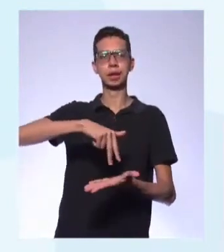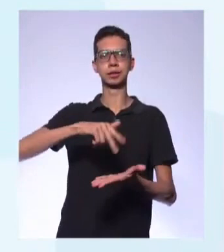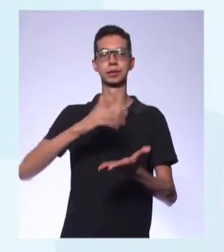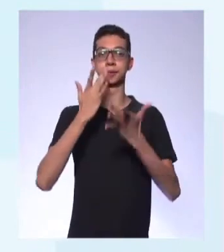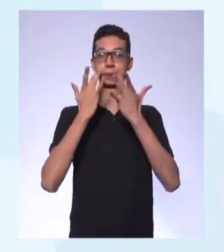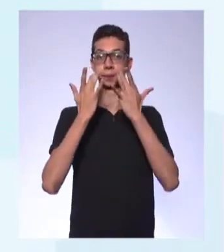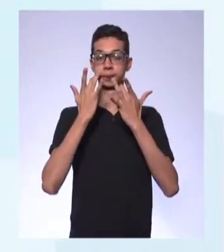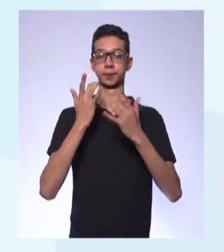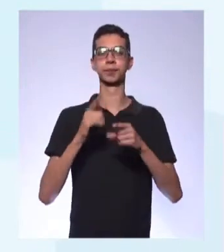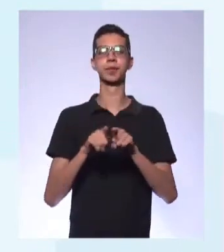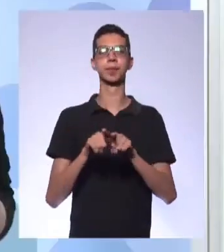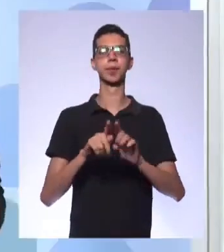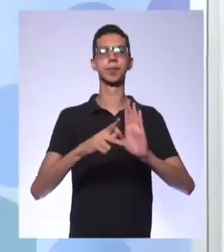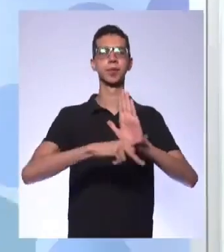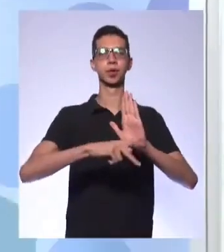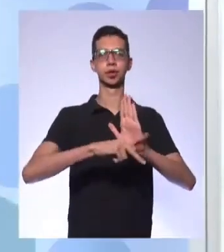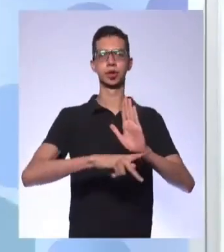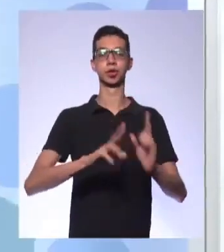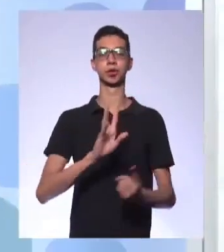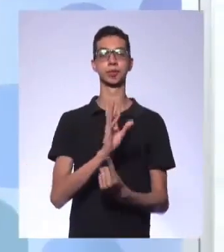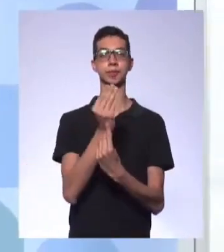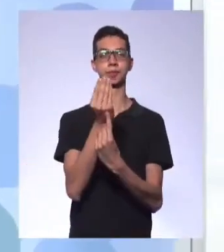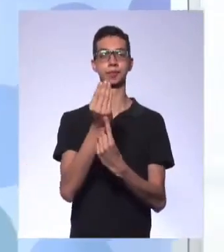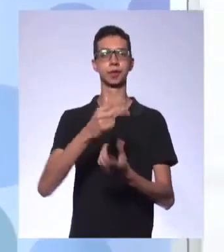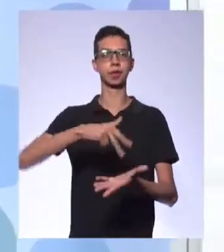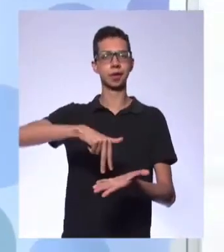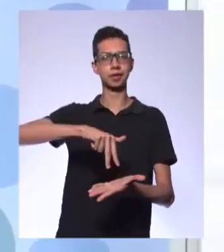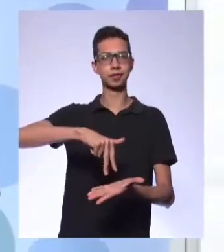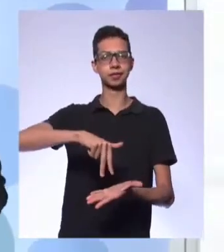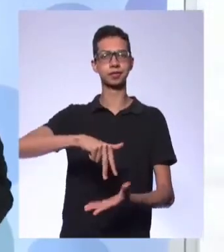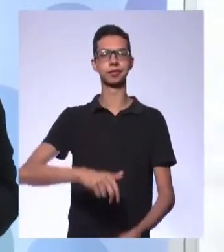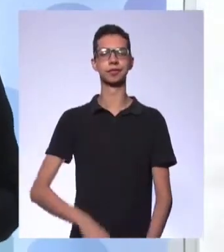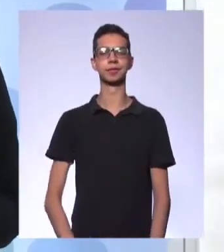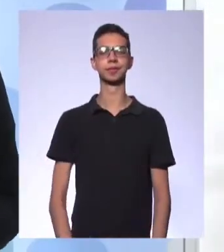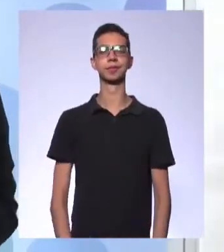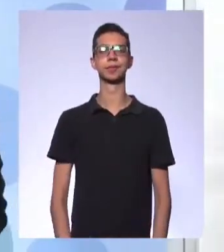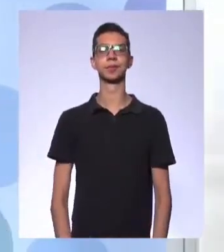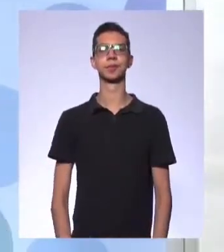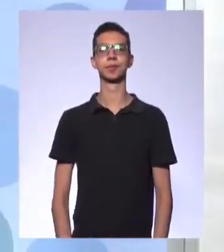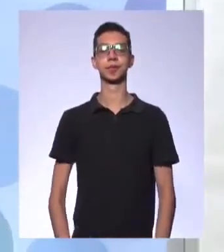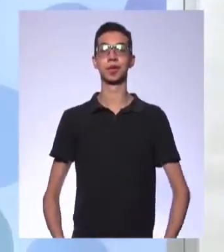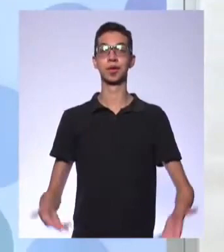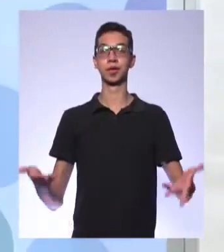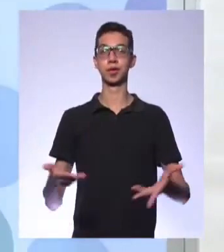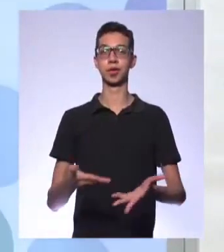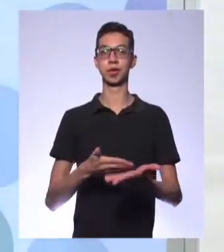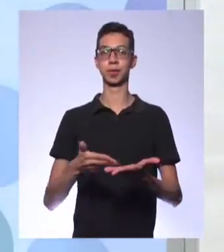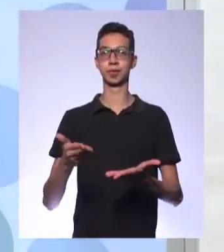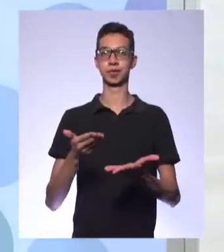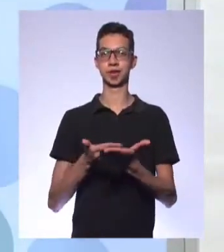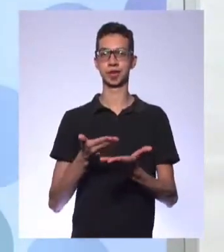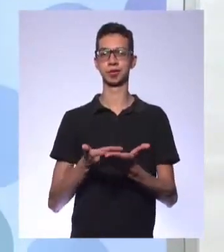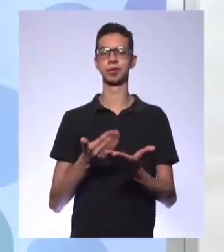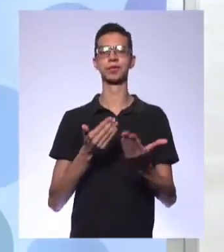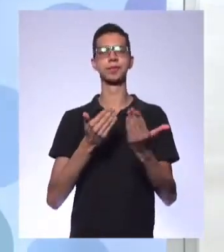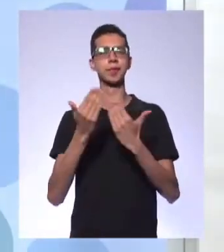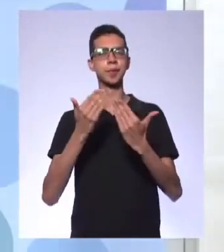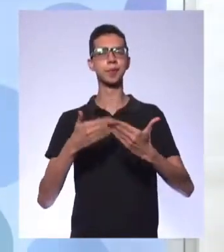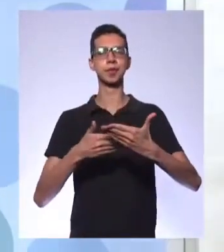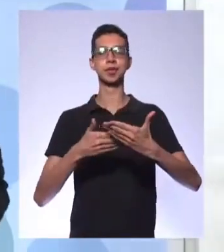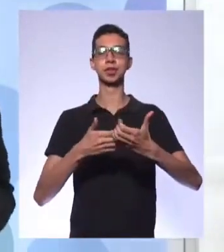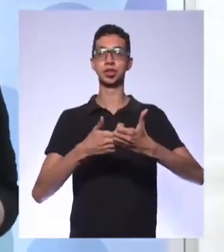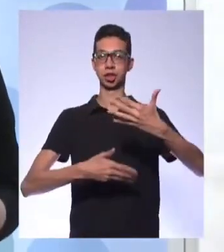de intervenção artística em dança. Agora a gente vai começar a nossa aula já com uma pequena interação pelo